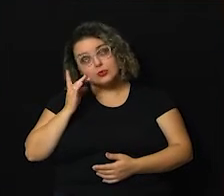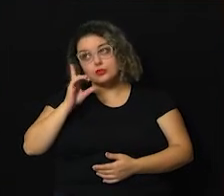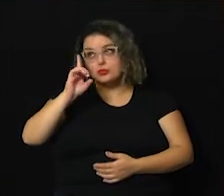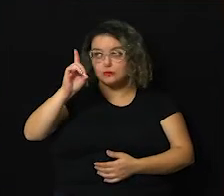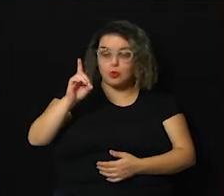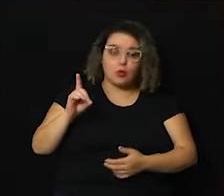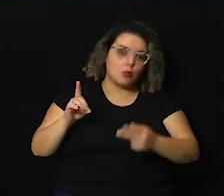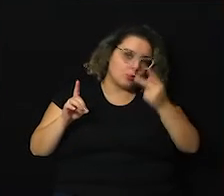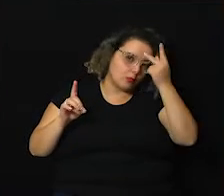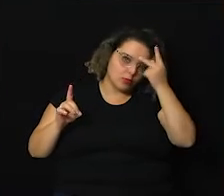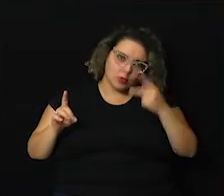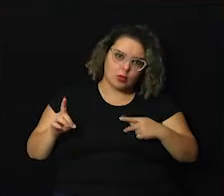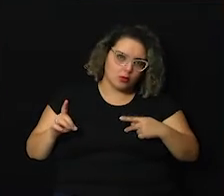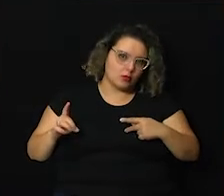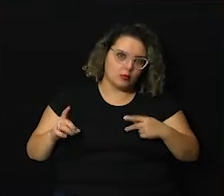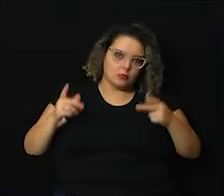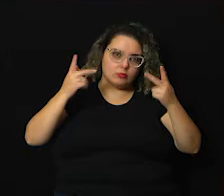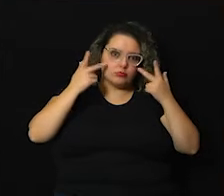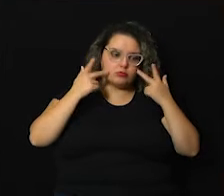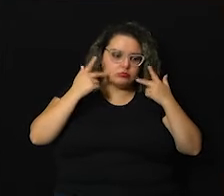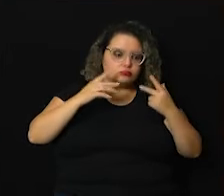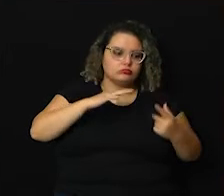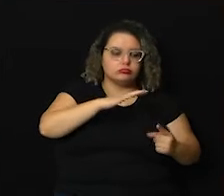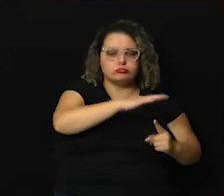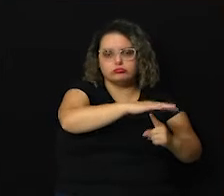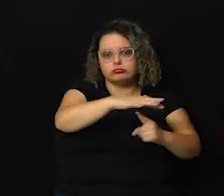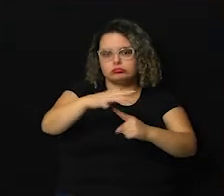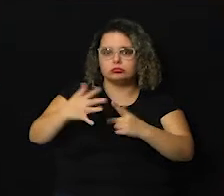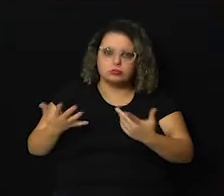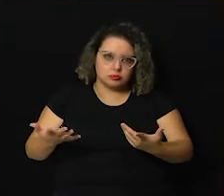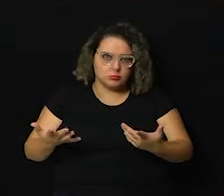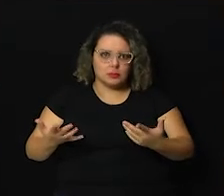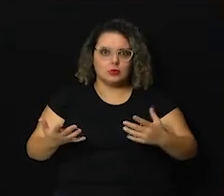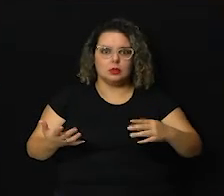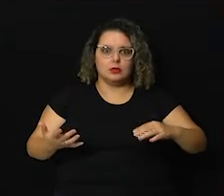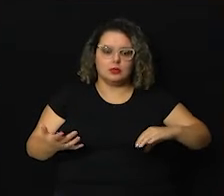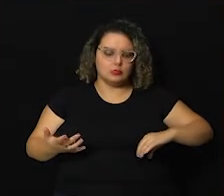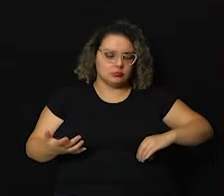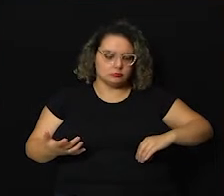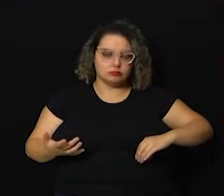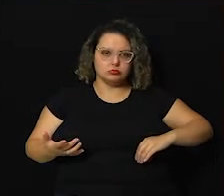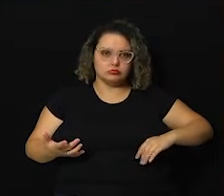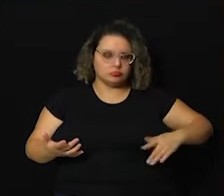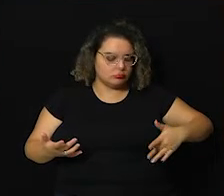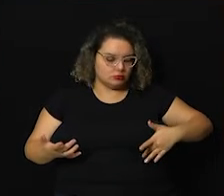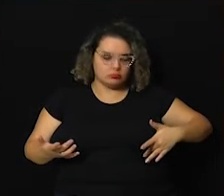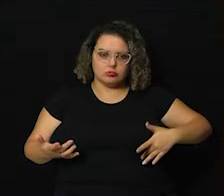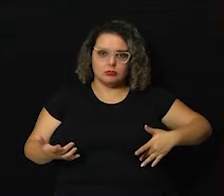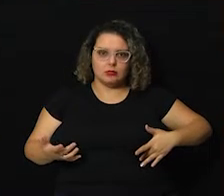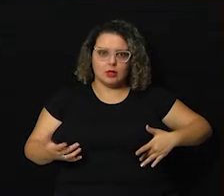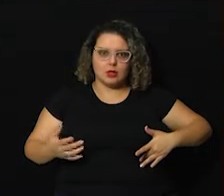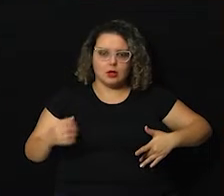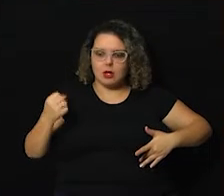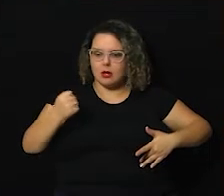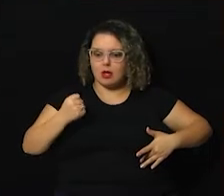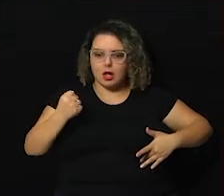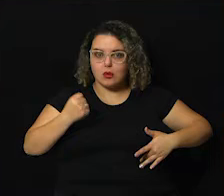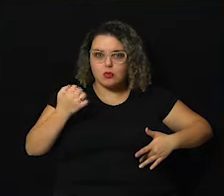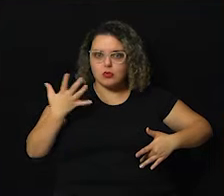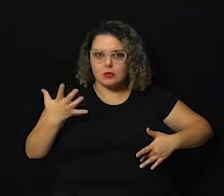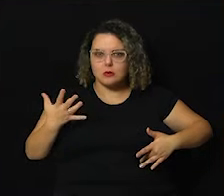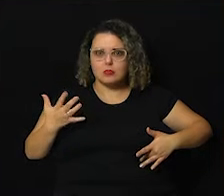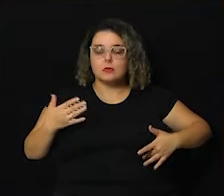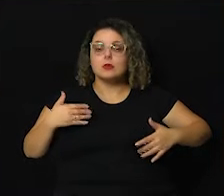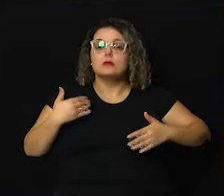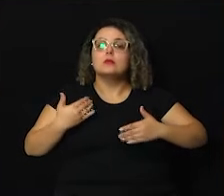da própria natureza, o tumor renal não causa disfunção renal imediata, aguda. Ele vai